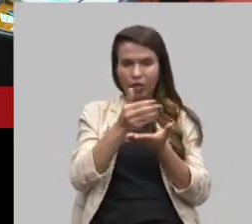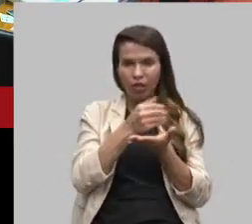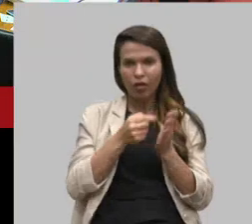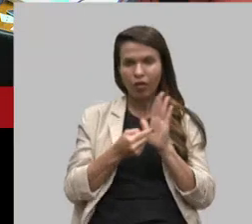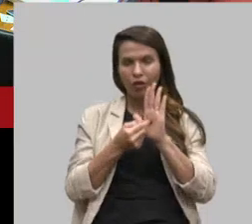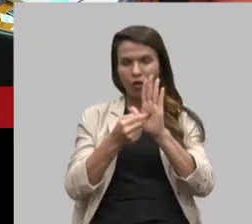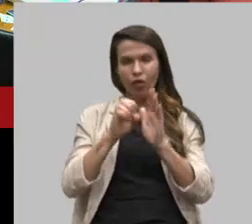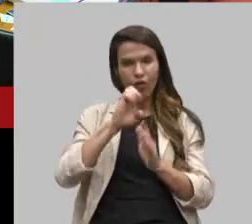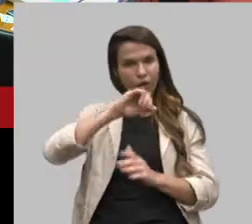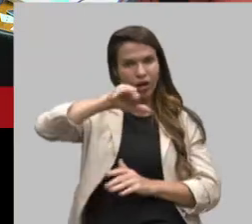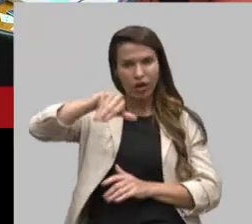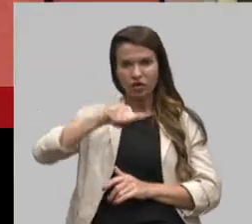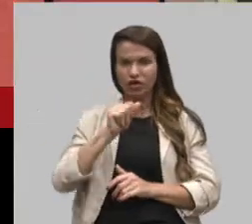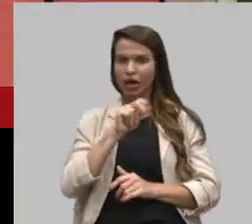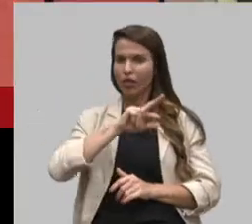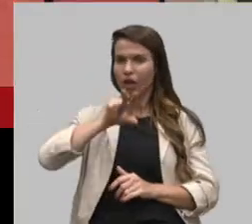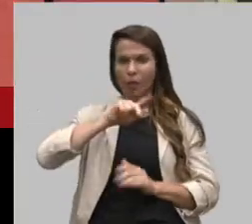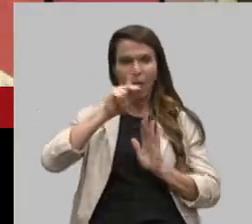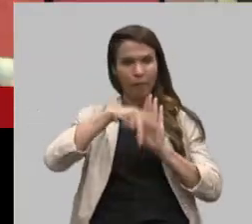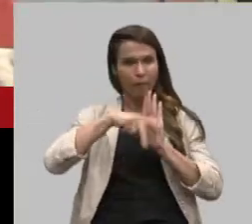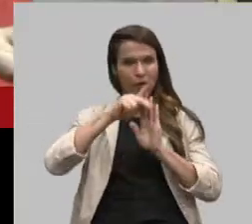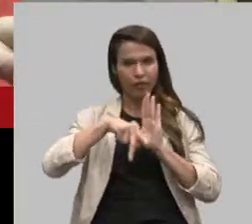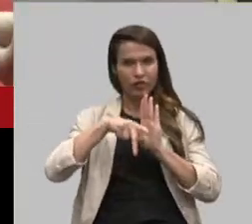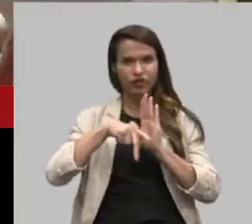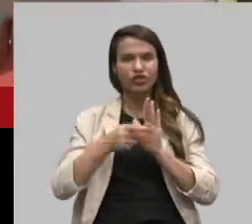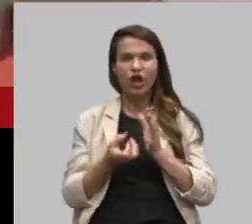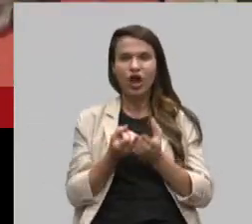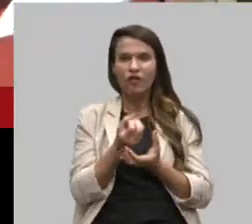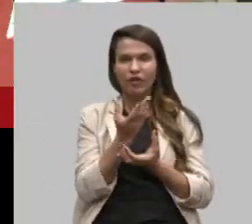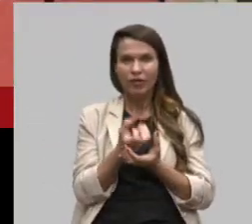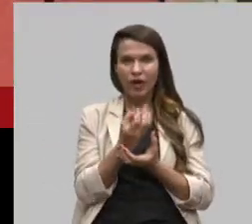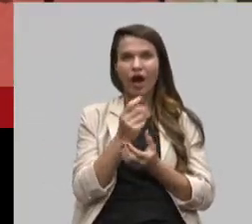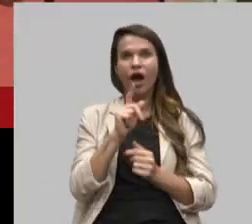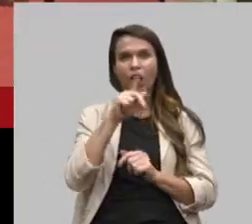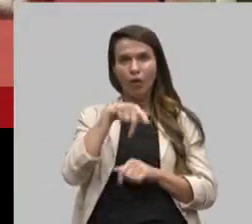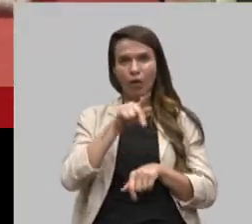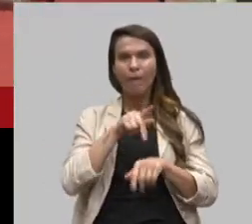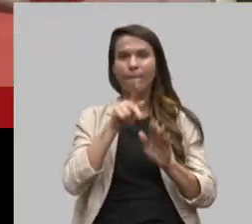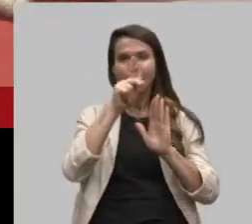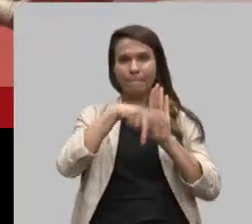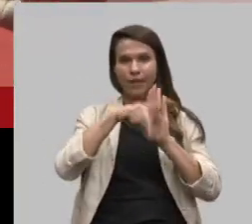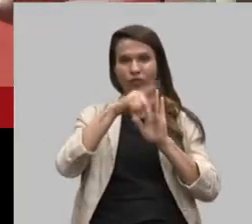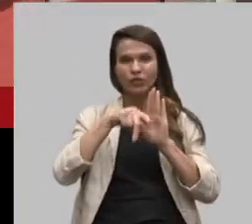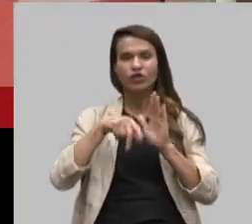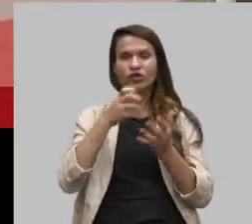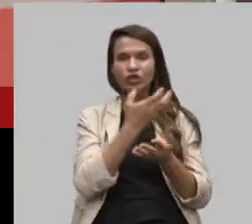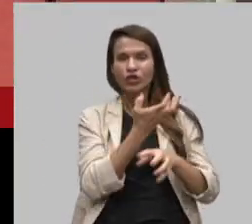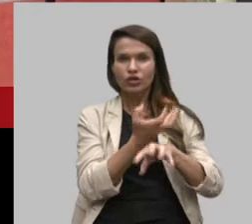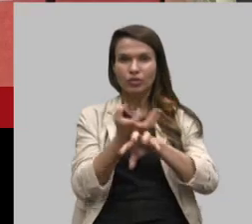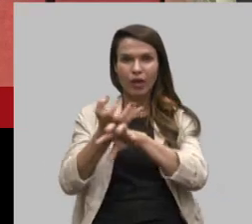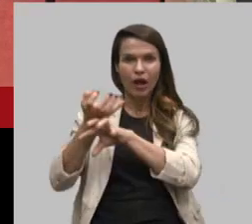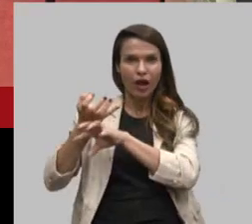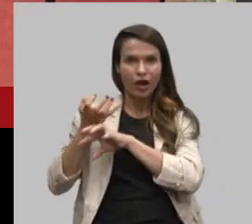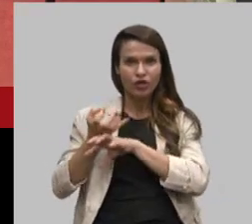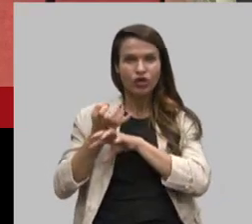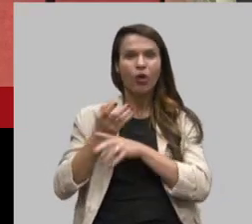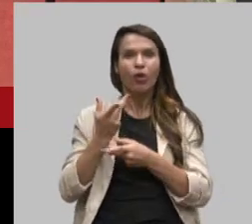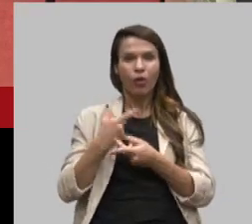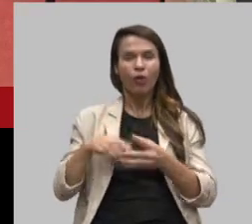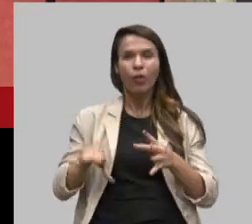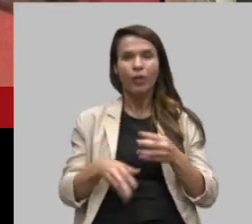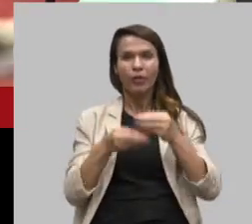não é um programa de alfabetização o EJA é um programa de matérias complementares do ensino médio Vocês deviam saber disso como